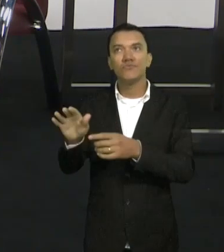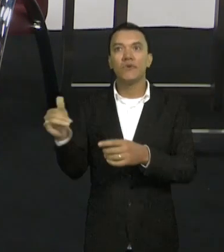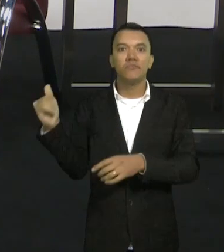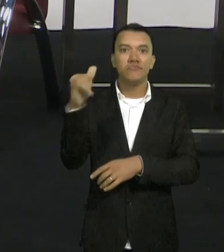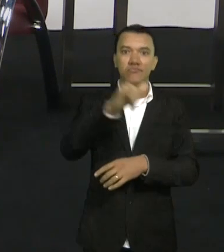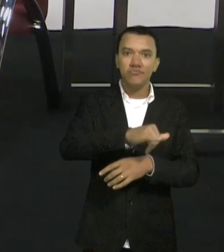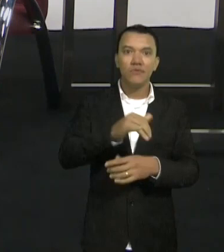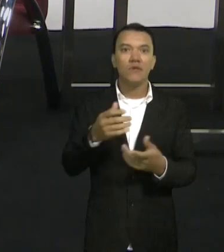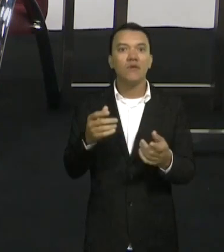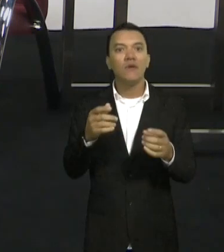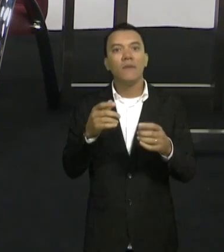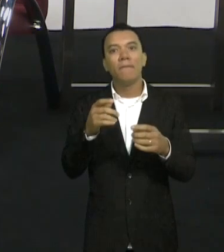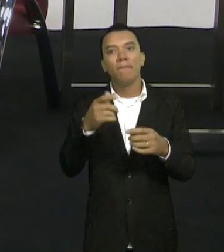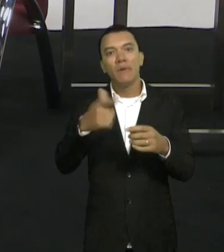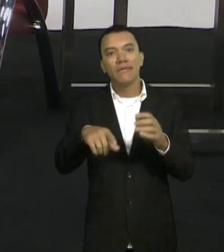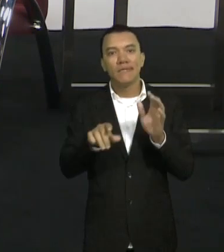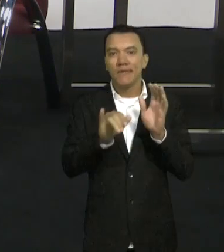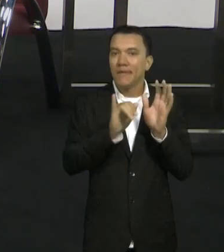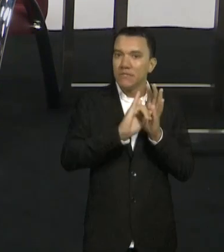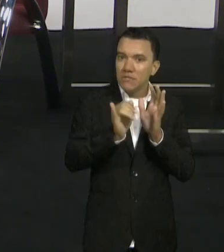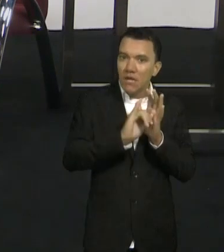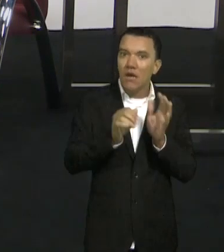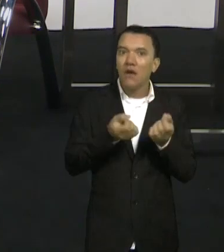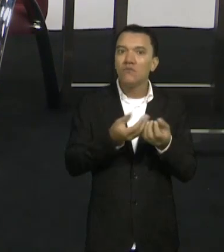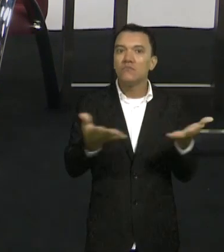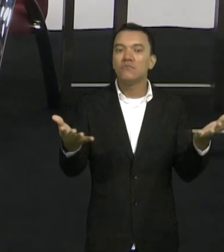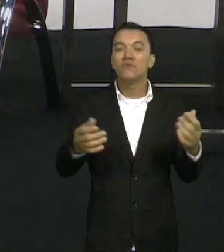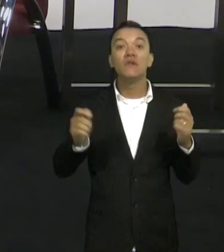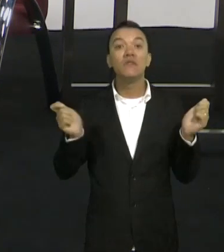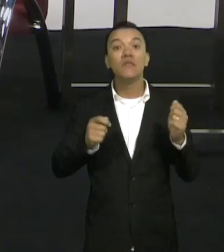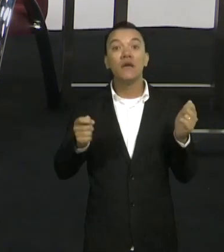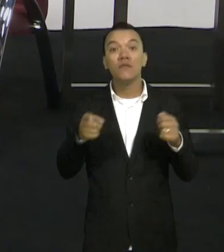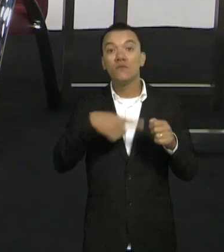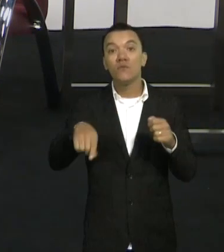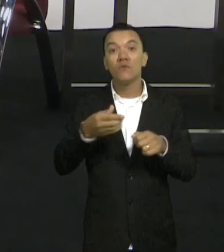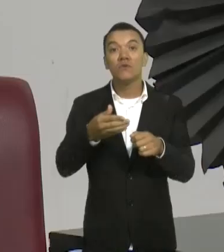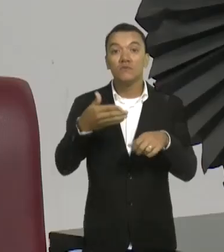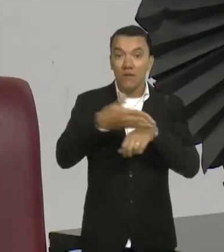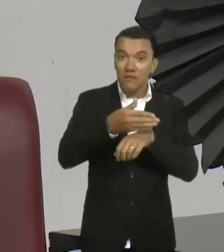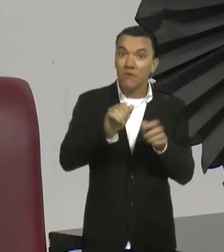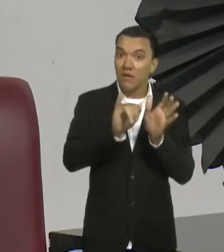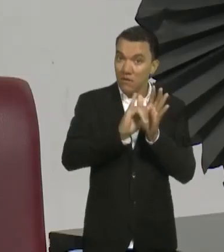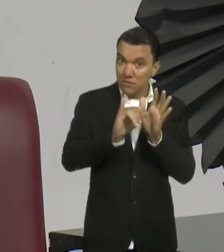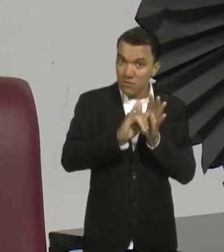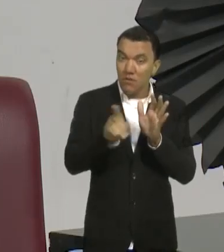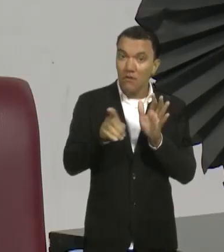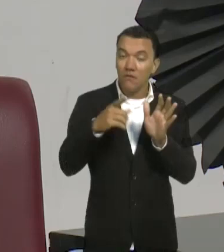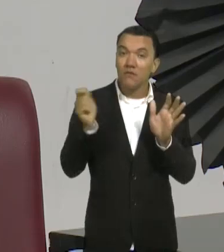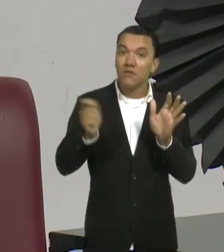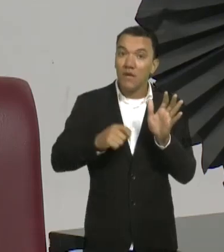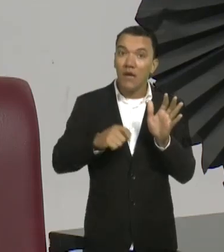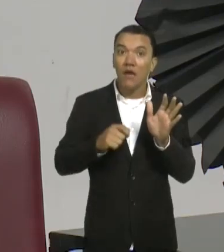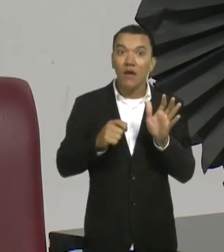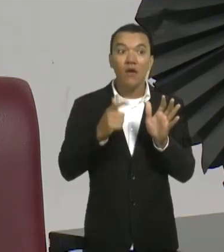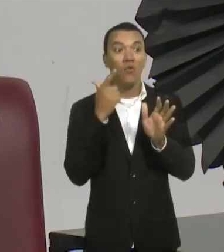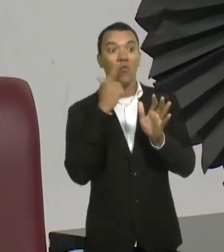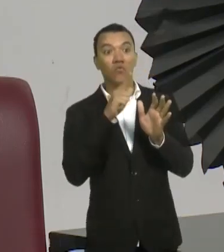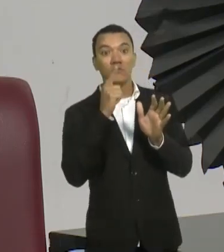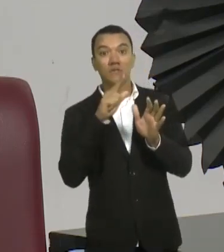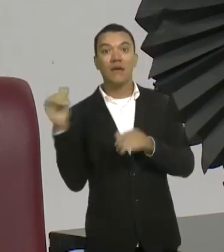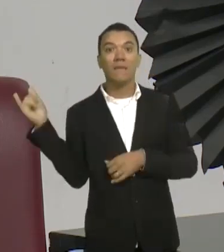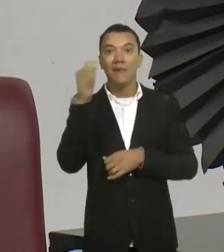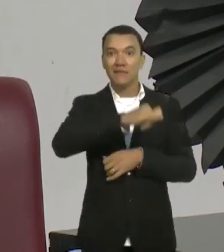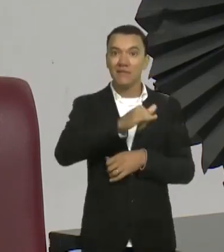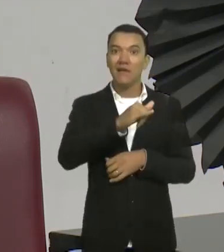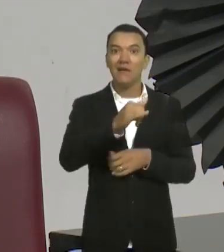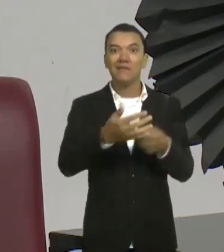passagem, lança editais, né? E aí a gente pode estar participando dos editais, ganhando a passagem, apoio. Tendo o apoio